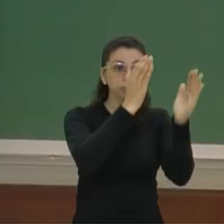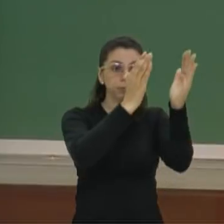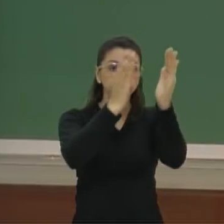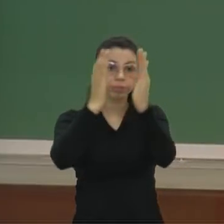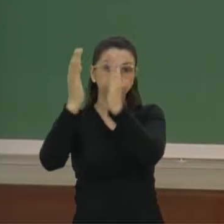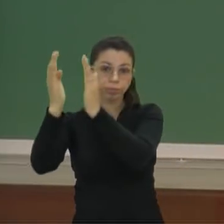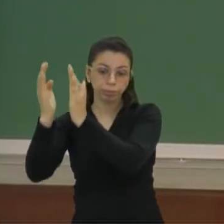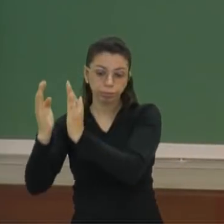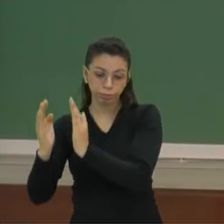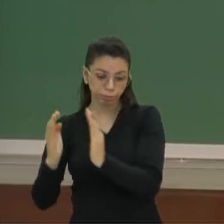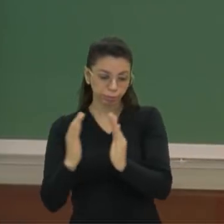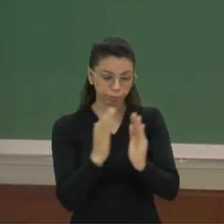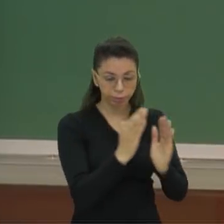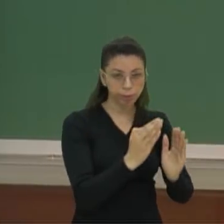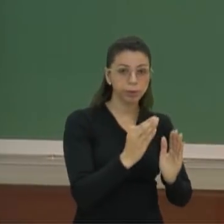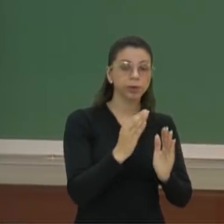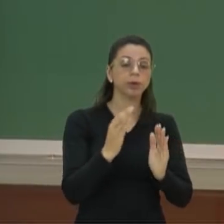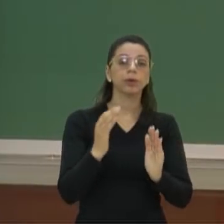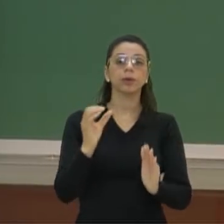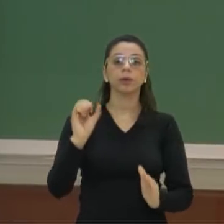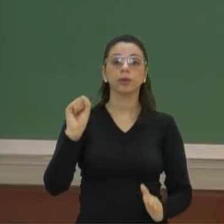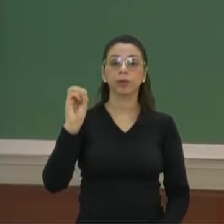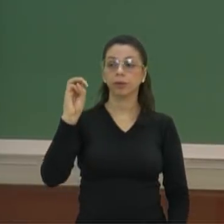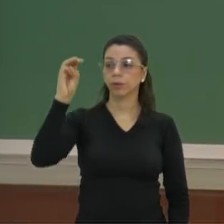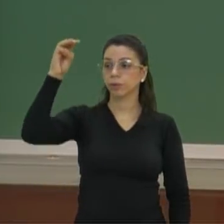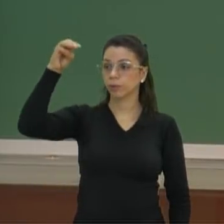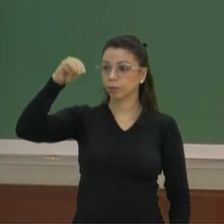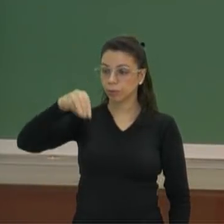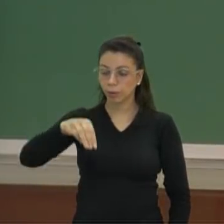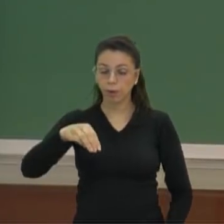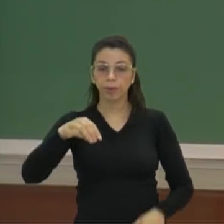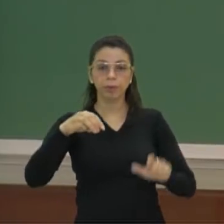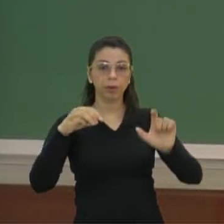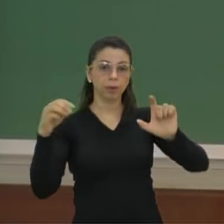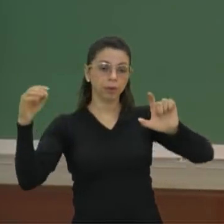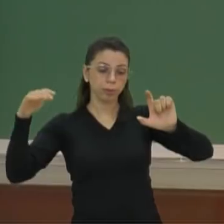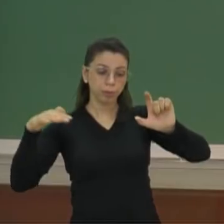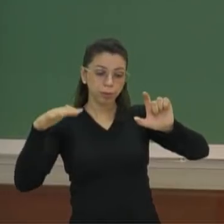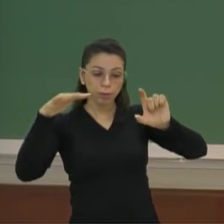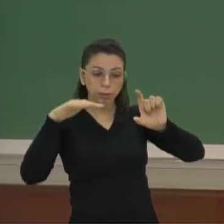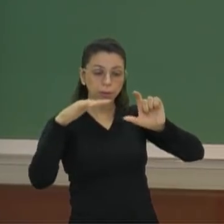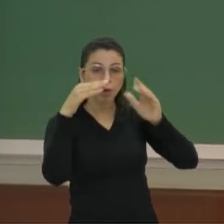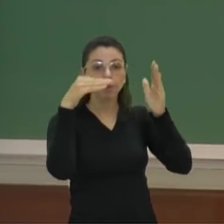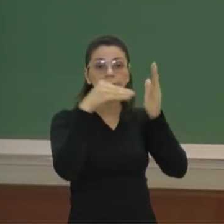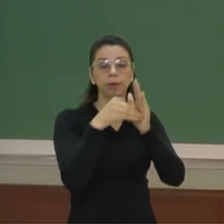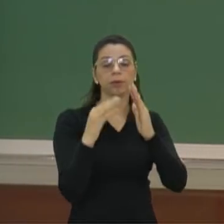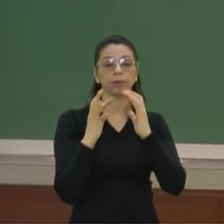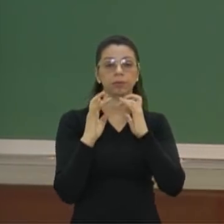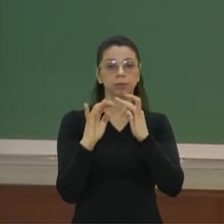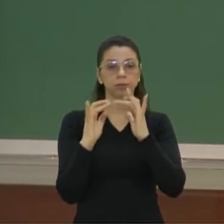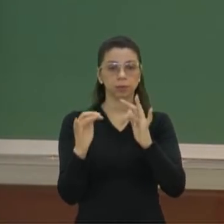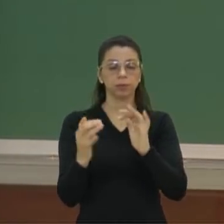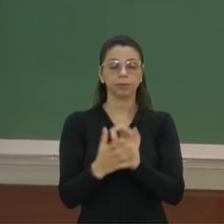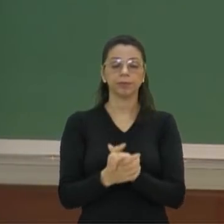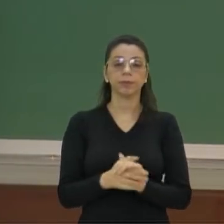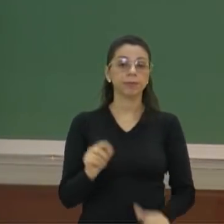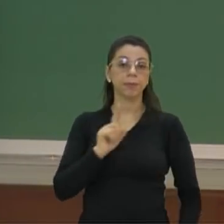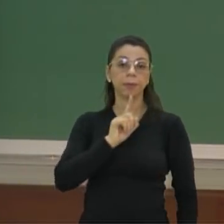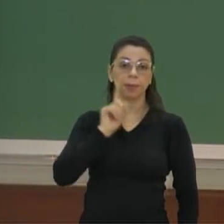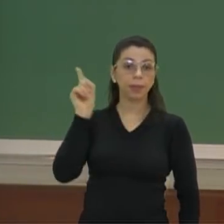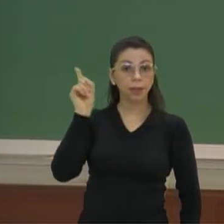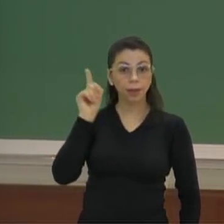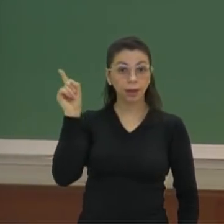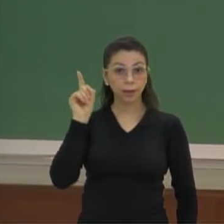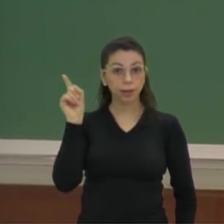da viagem do som, desde entrando no nosso pavilhão até chegar no cérebro. Nesse quiz, eu